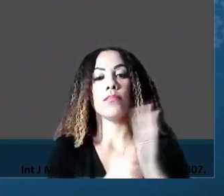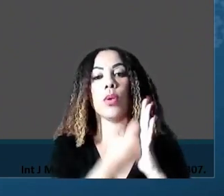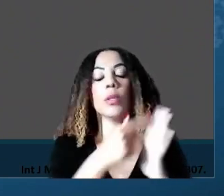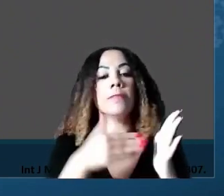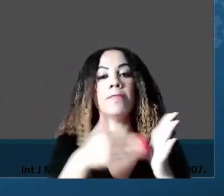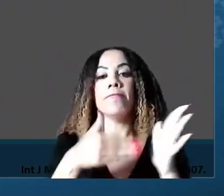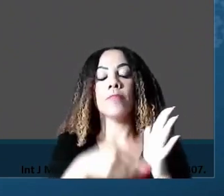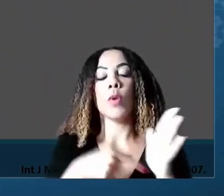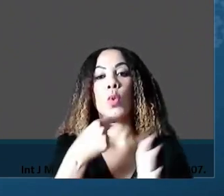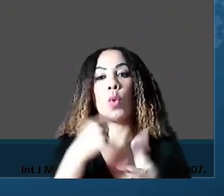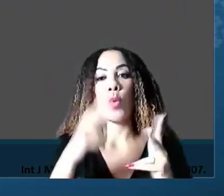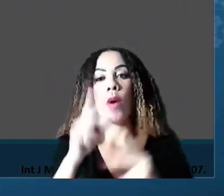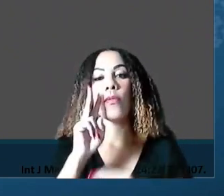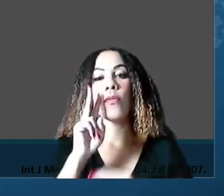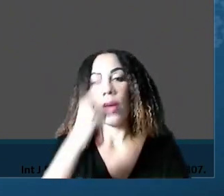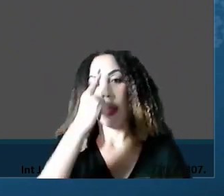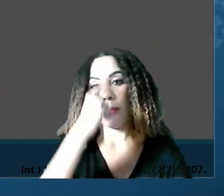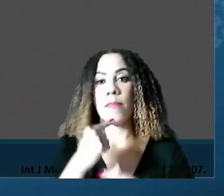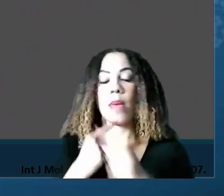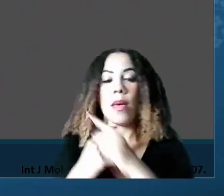estão vendo aqui, bastante